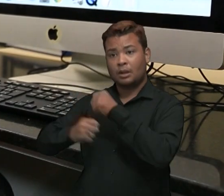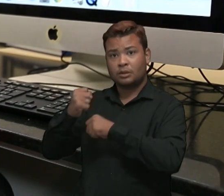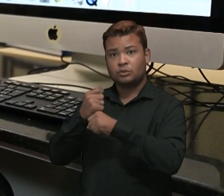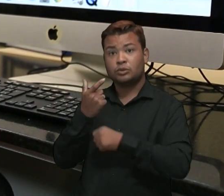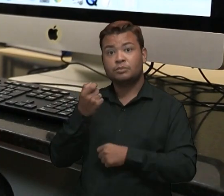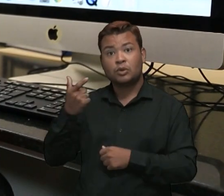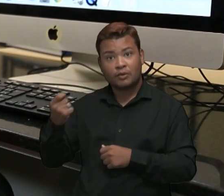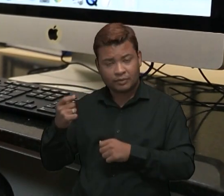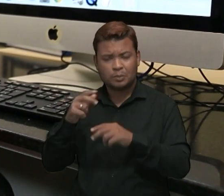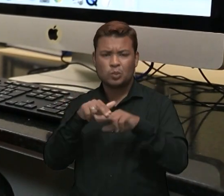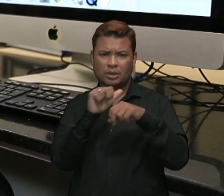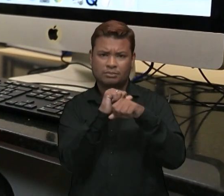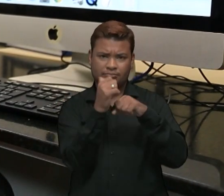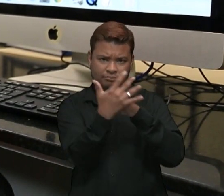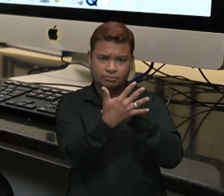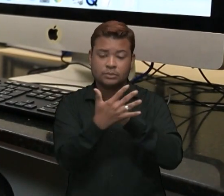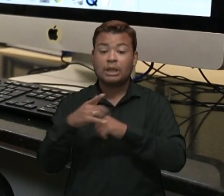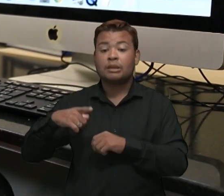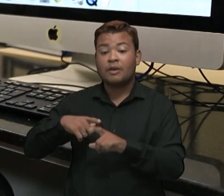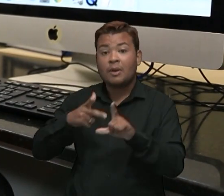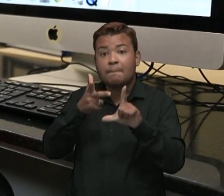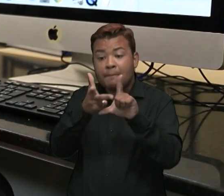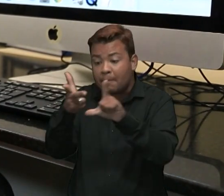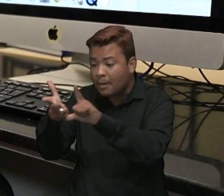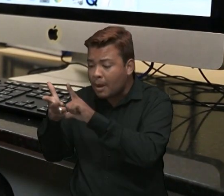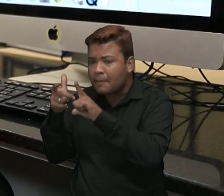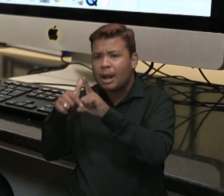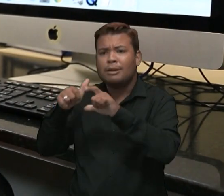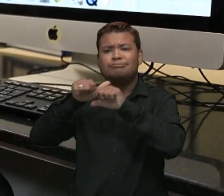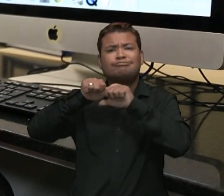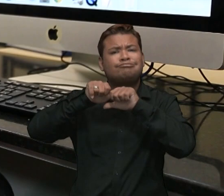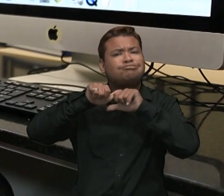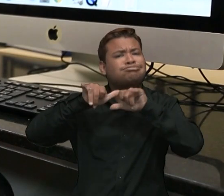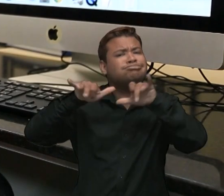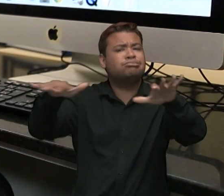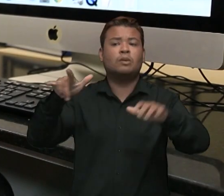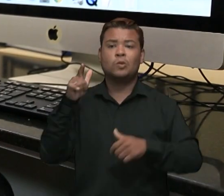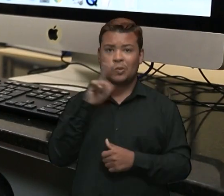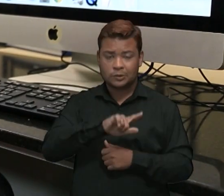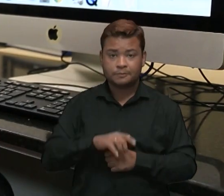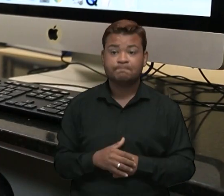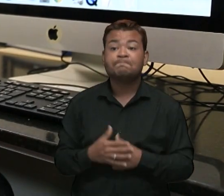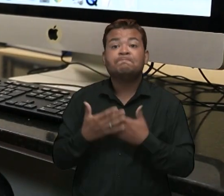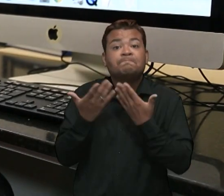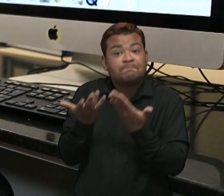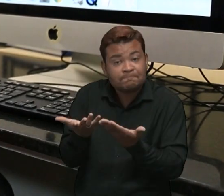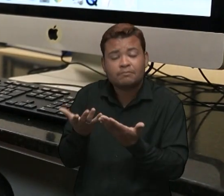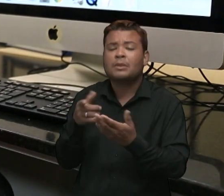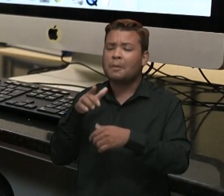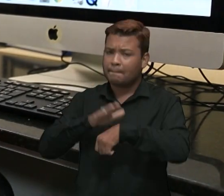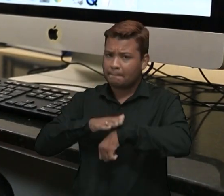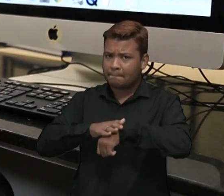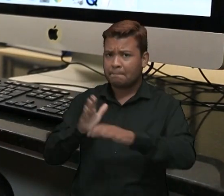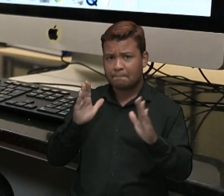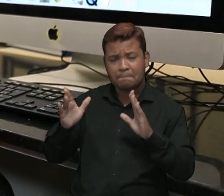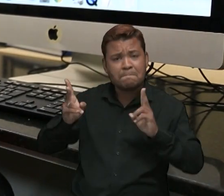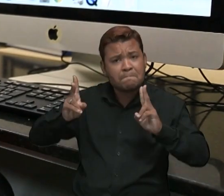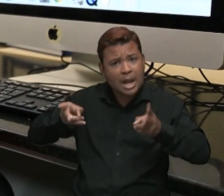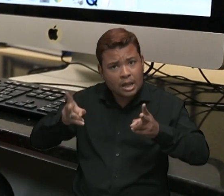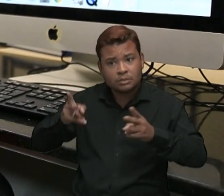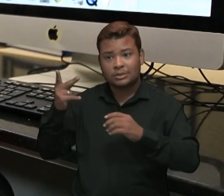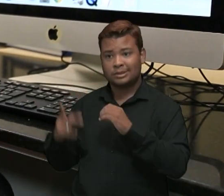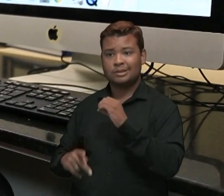as lives realizadas na plataforma ficaram bastante populares. E foi justamente nessa época que o canal